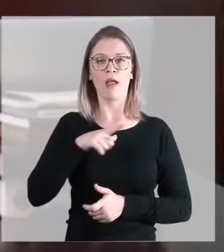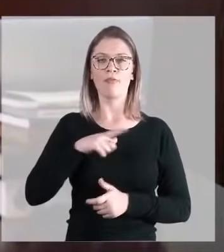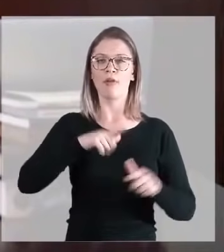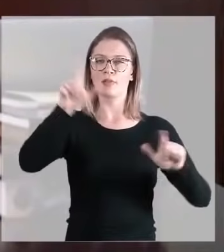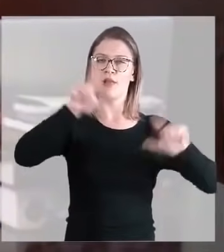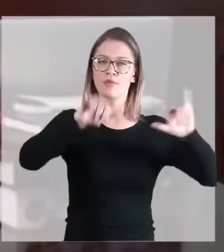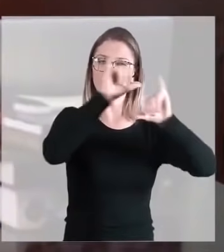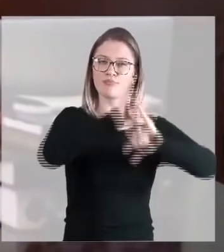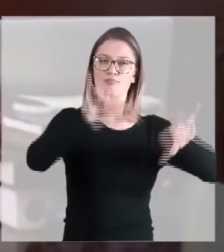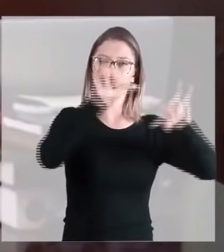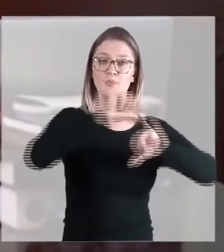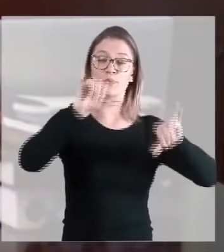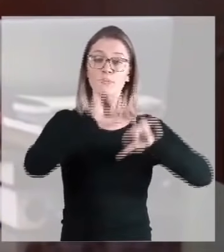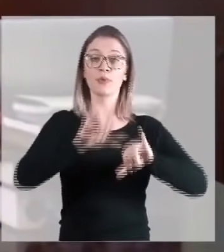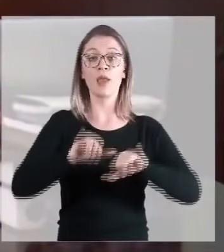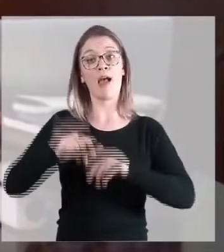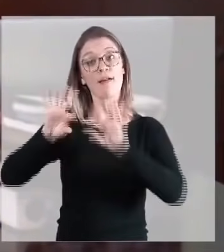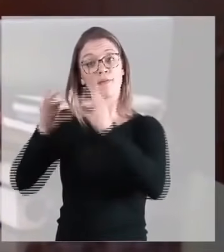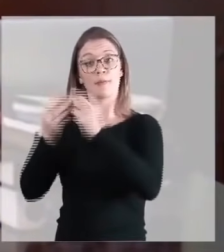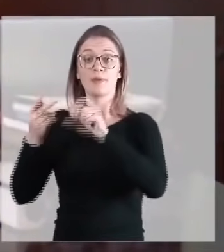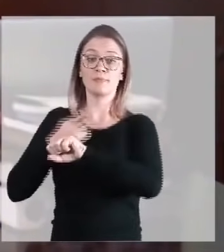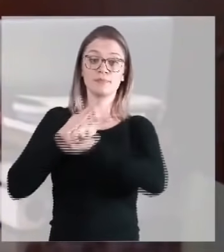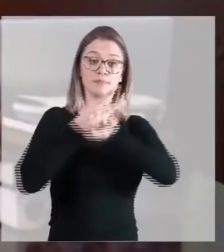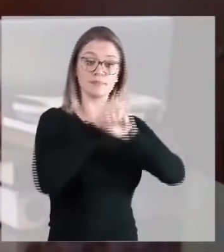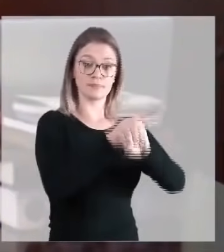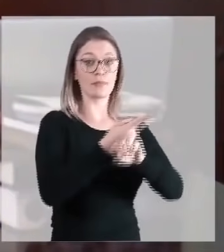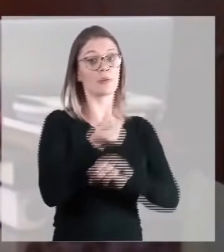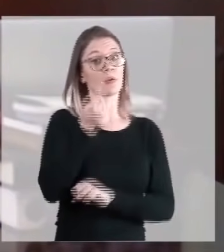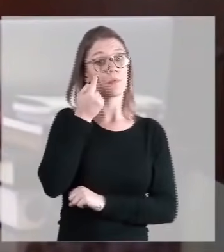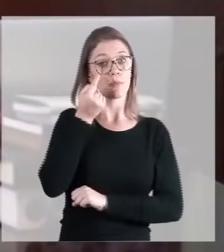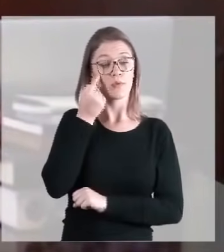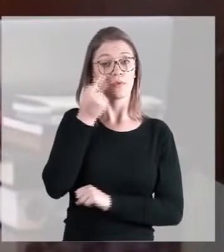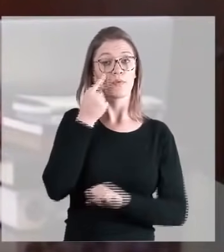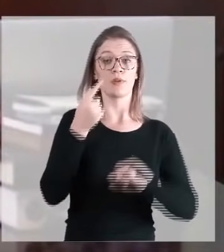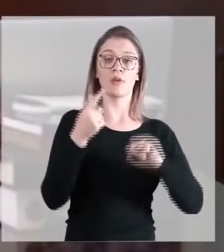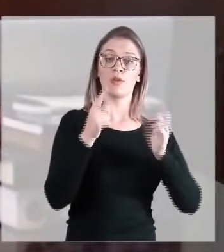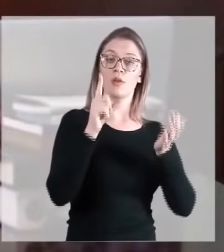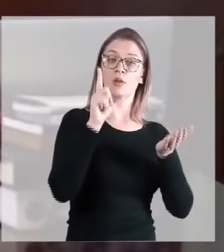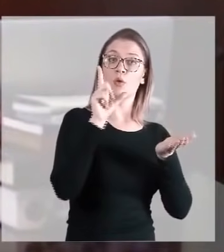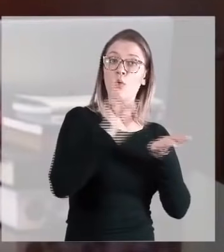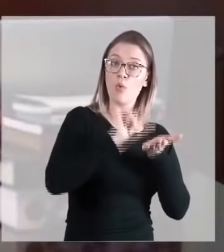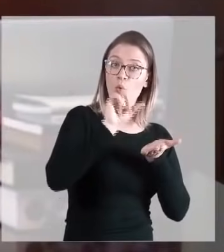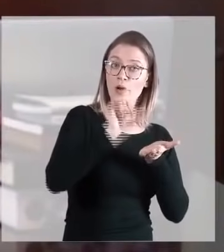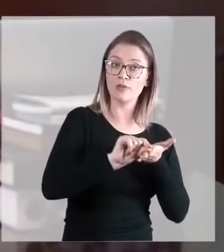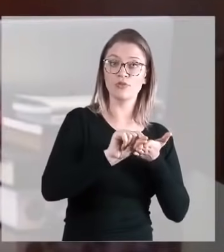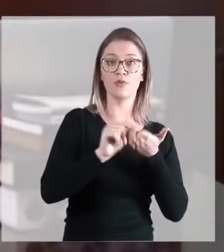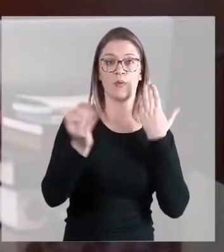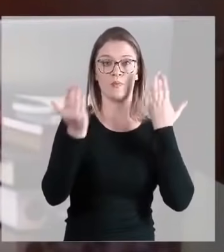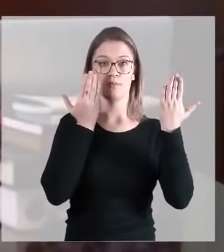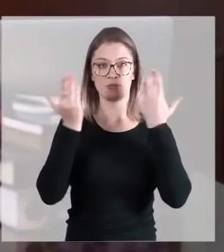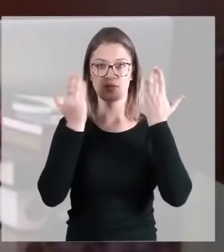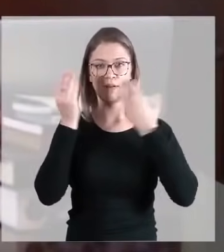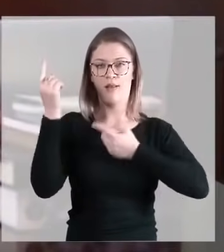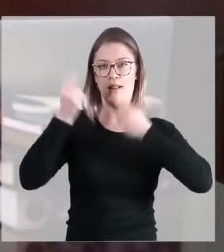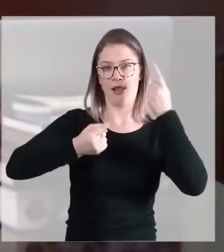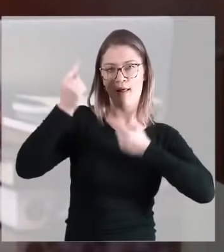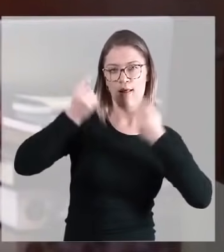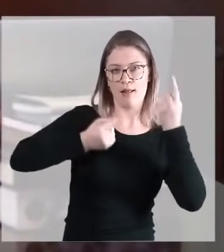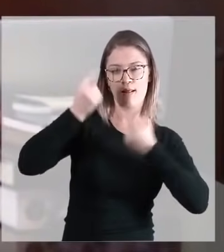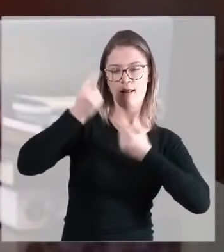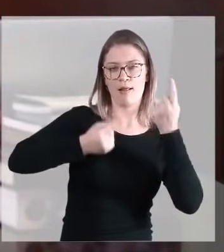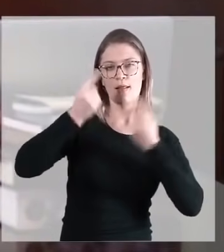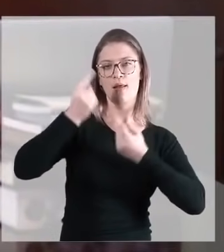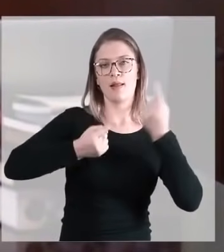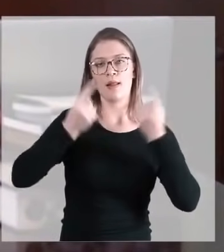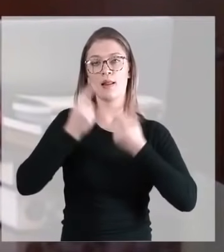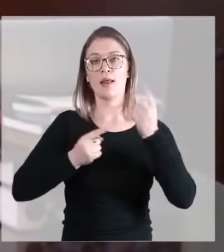ideia de procurá-lo. Vamos ver o que nos diz o artigo científico do Sérgio Telles, chamado Psicanálise em Debate, o caso de David Reimer e a questão